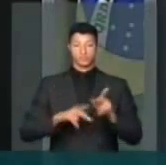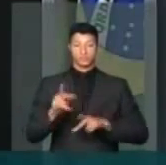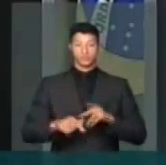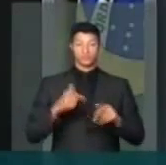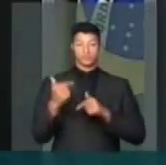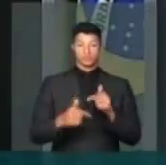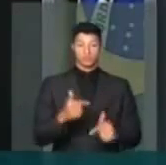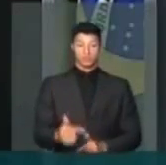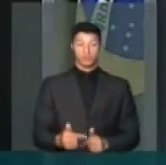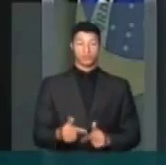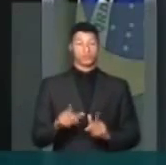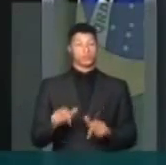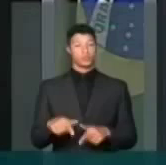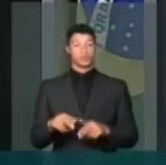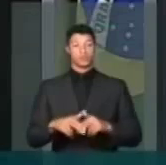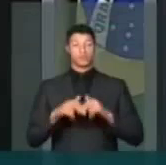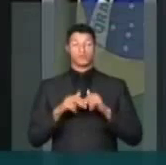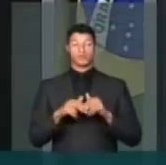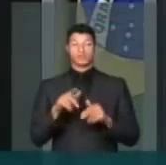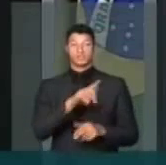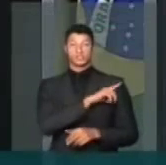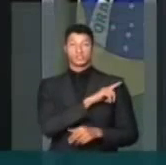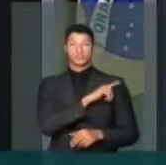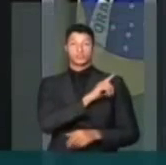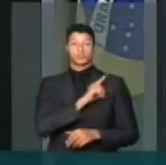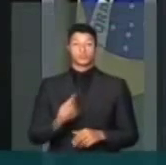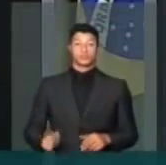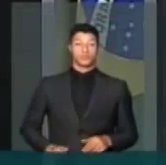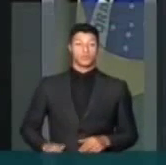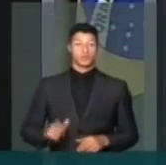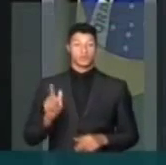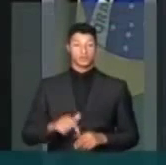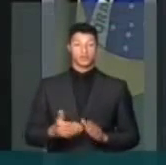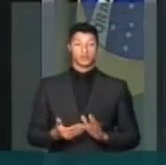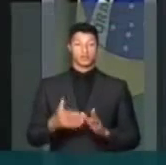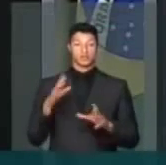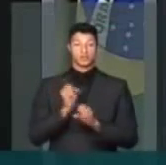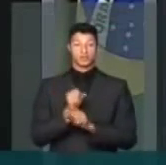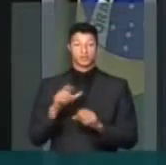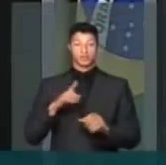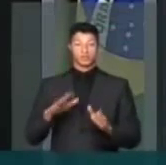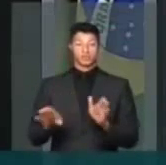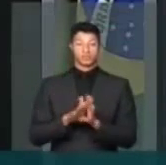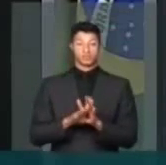povo trabalhador. Pela gestão desse governo, essa conta